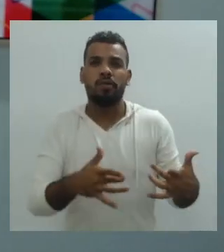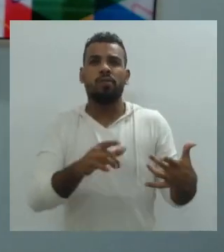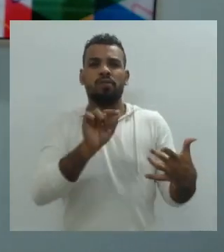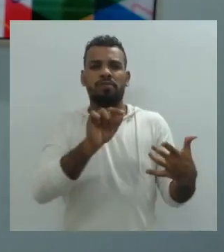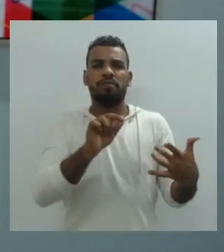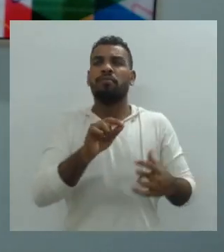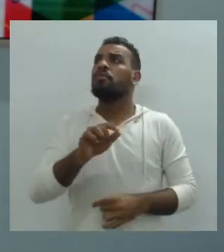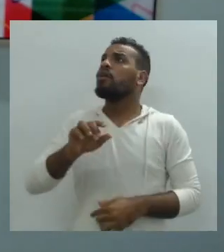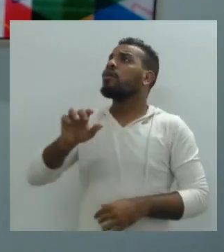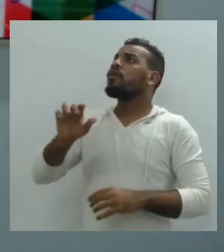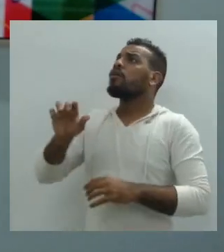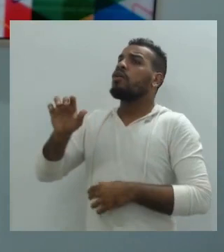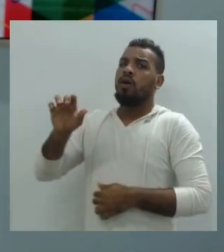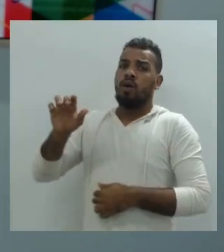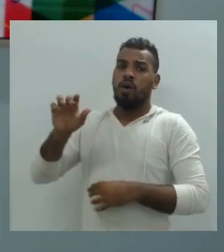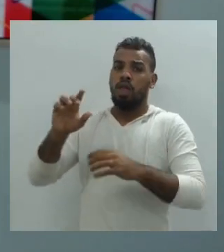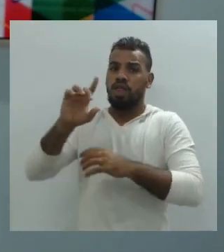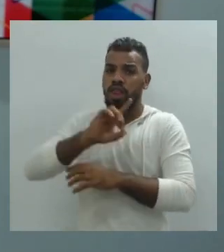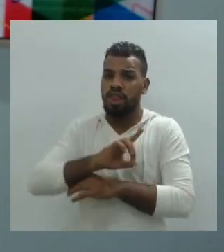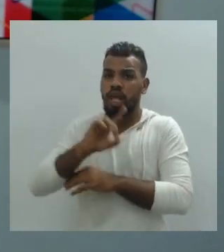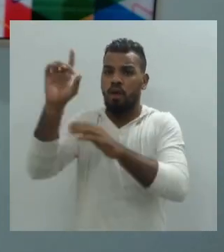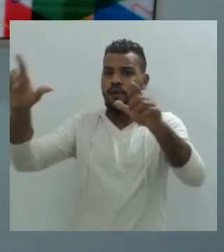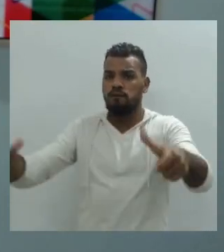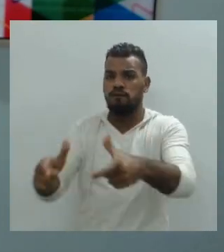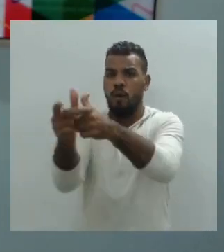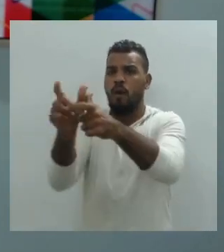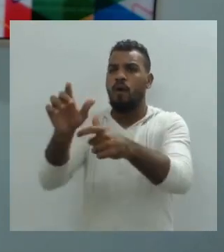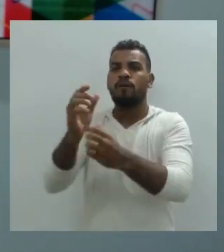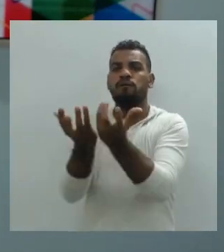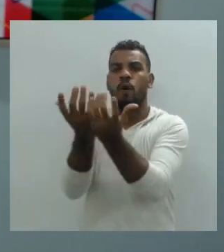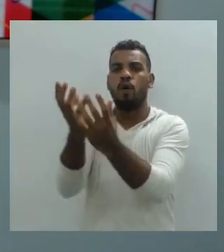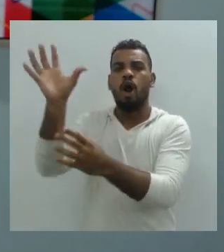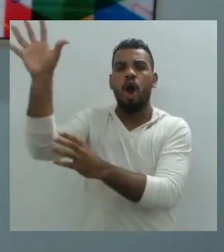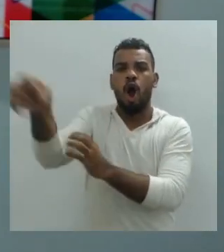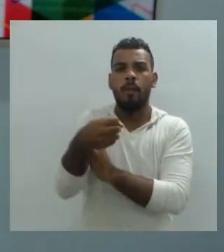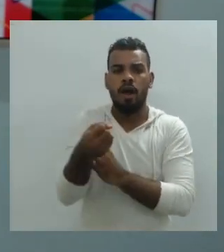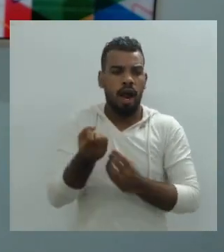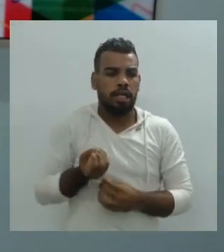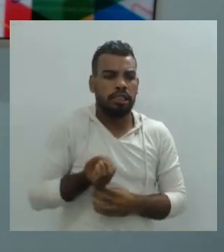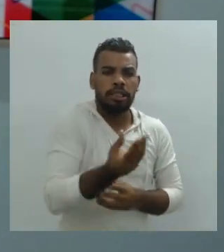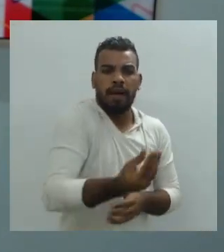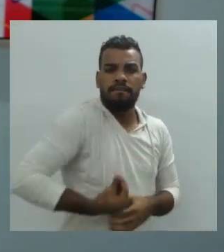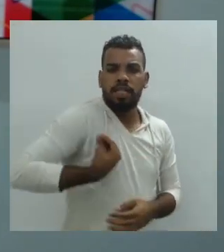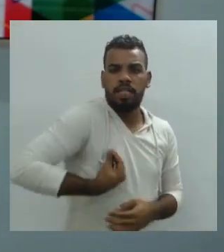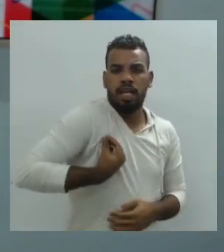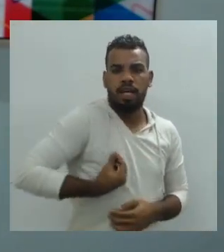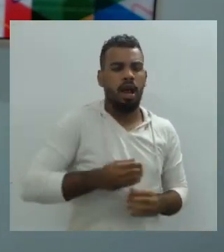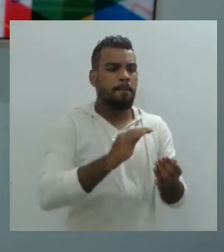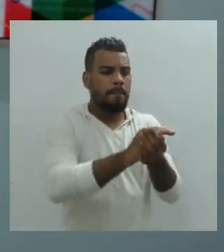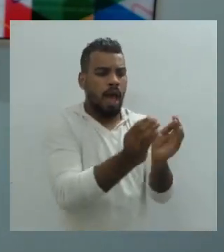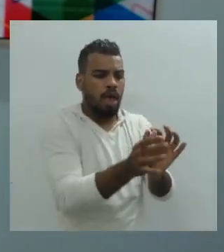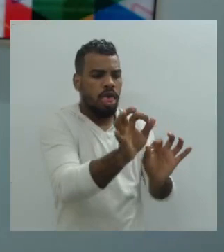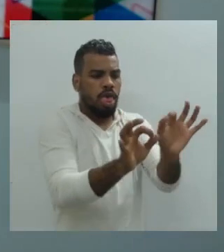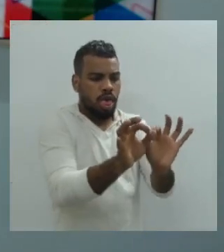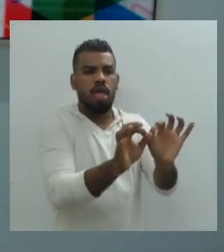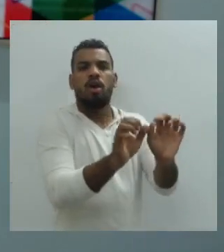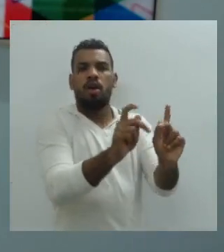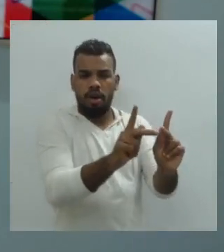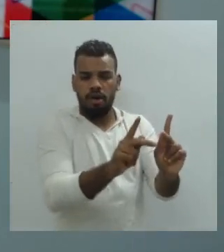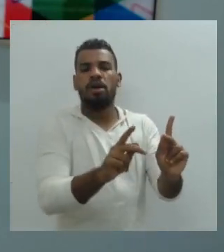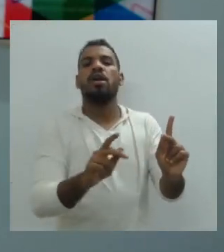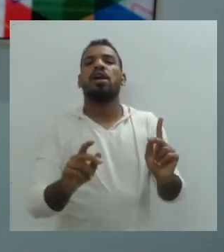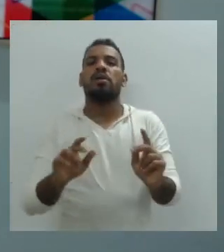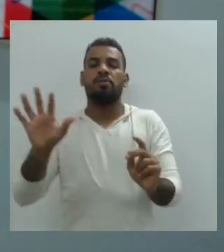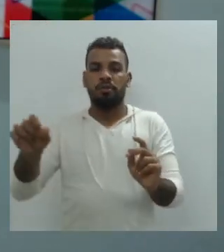fogo dos deuses, do deus Vulcano, para dar vida à raça humana. Quando eu falo de titãs, quando